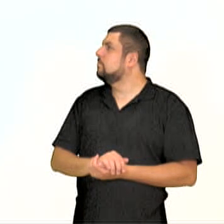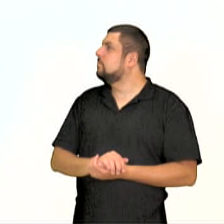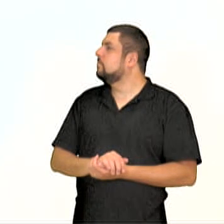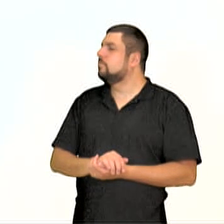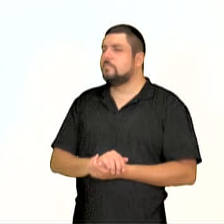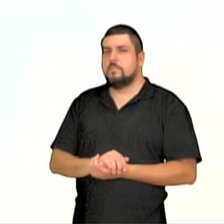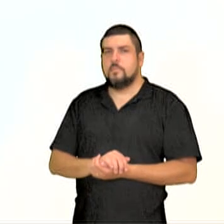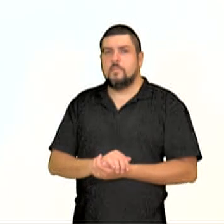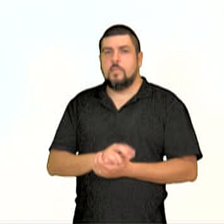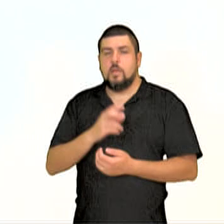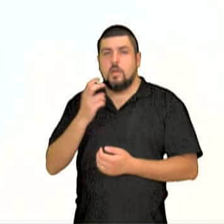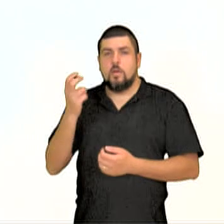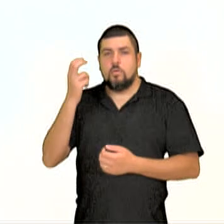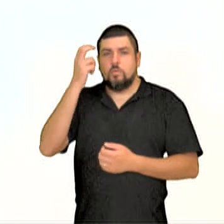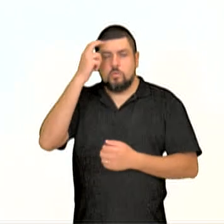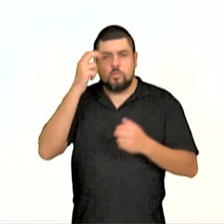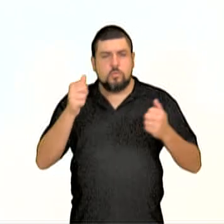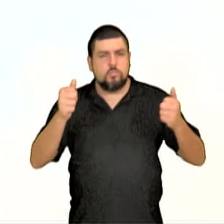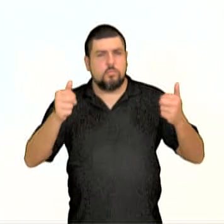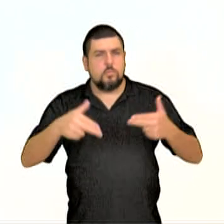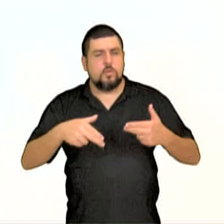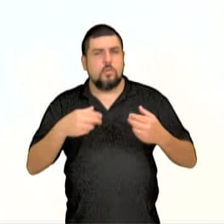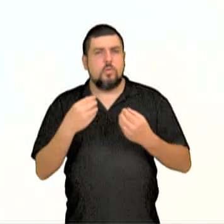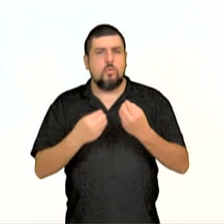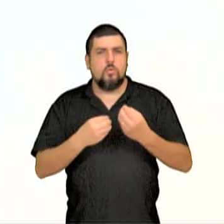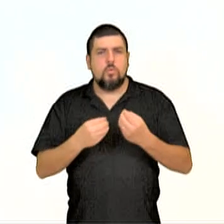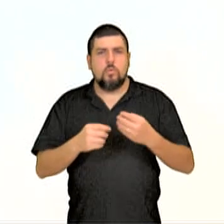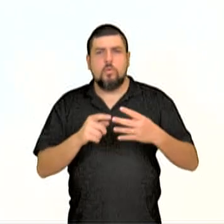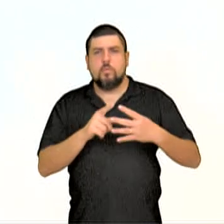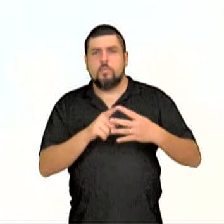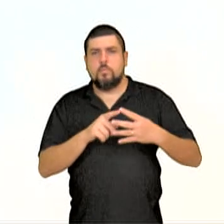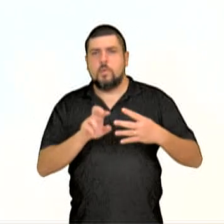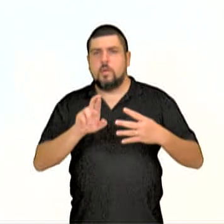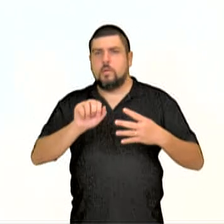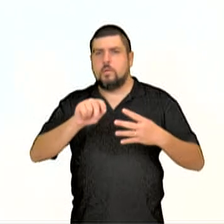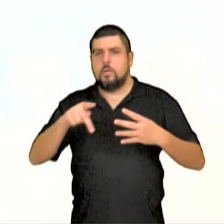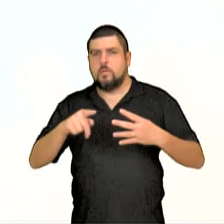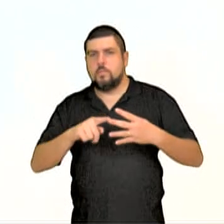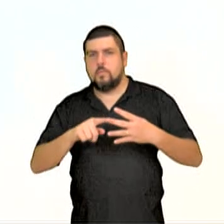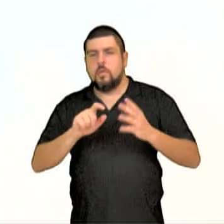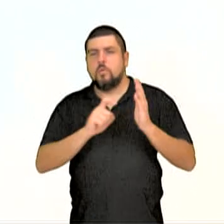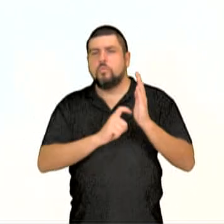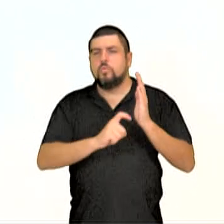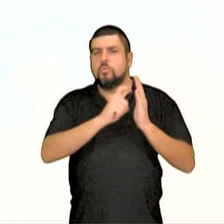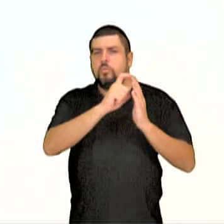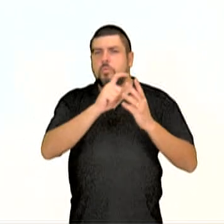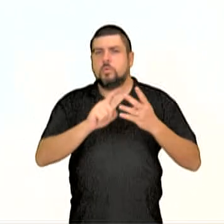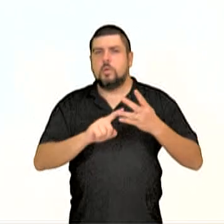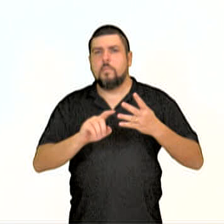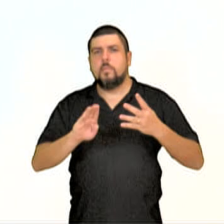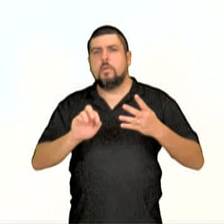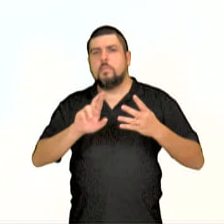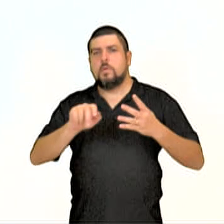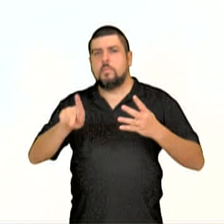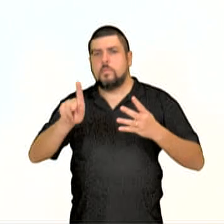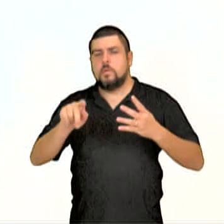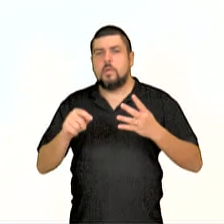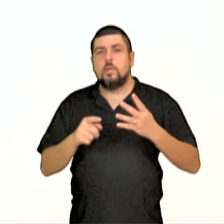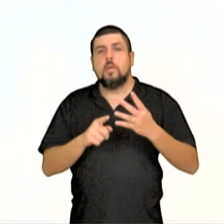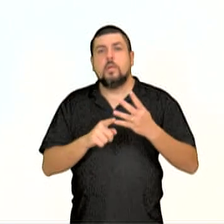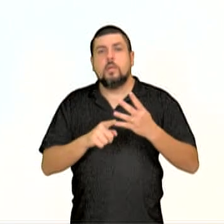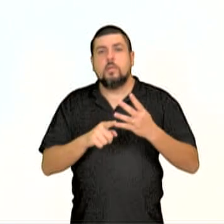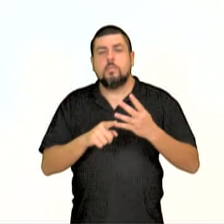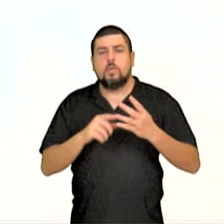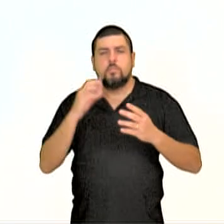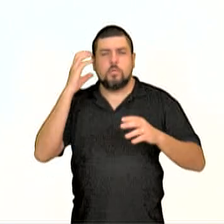A cultura hip hop é formada pelos seguintes elementos: o rap, o grafite, o break. E ali também tem os DJs, né, ou